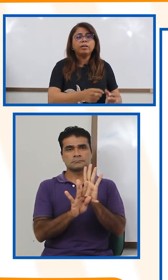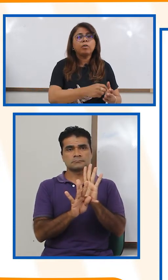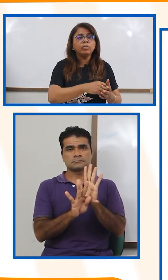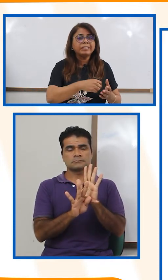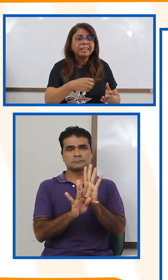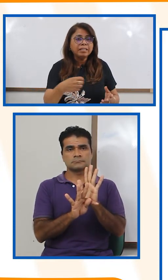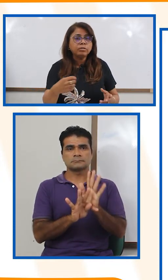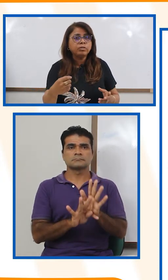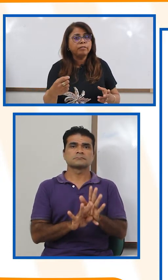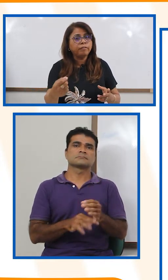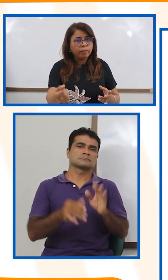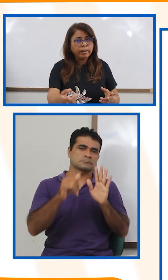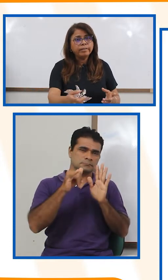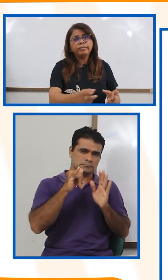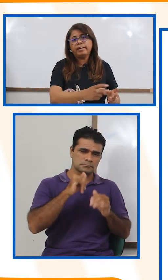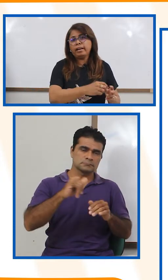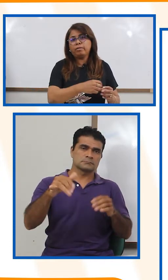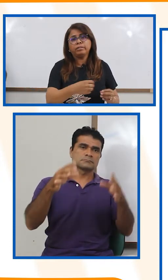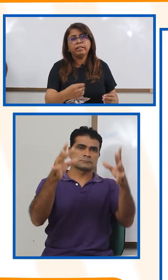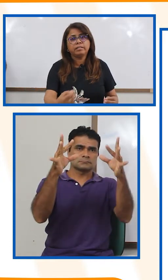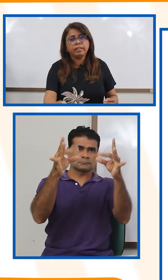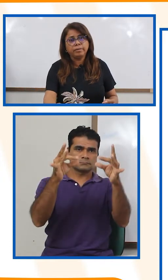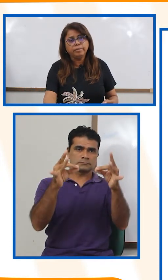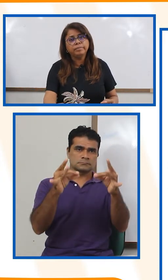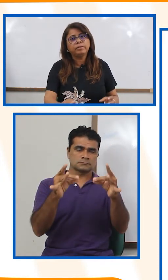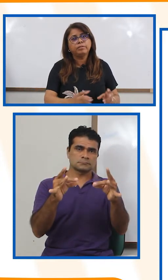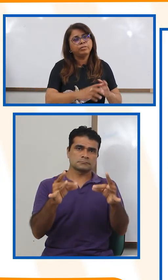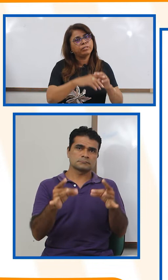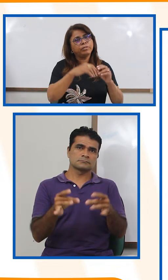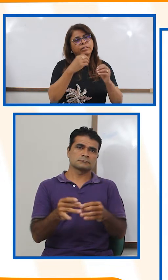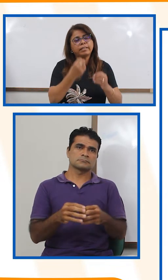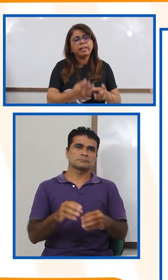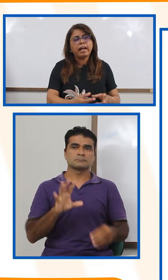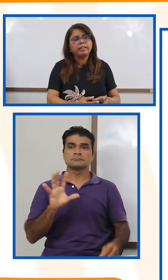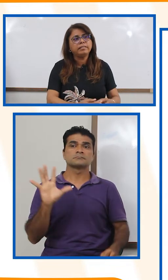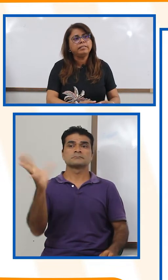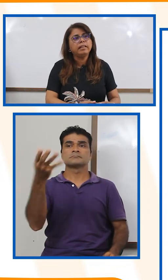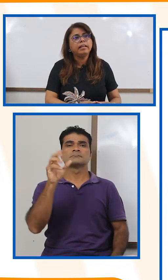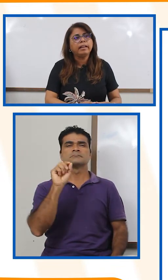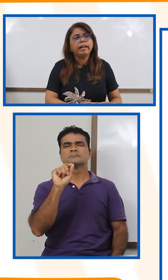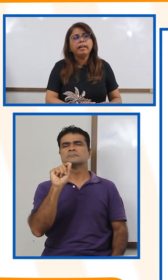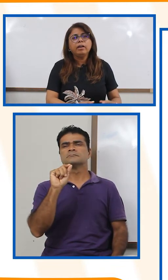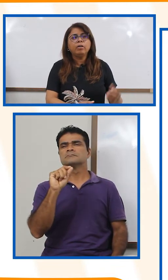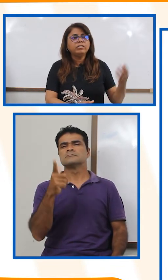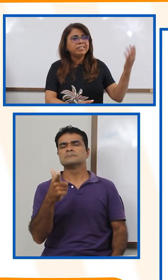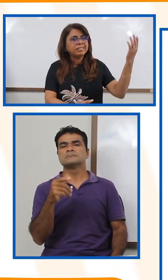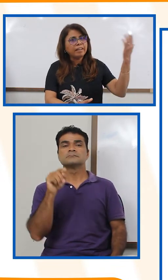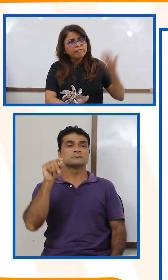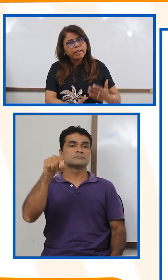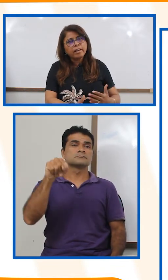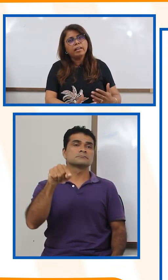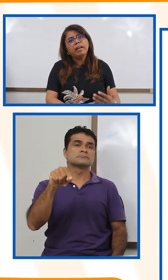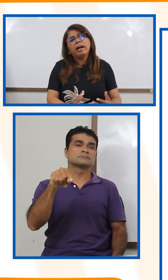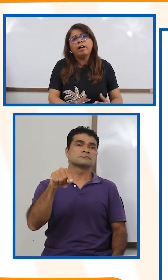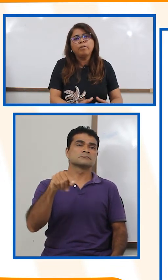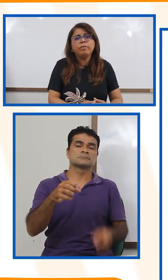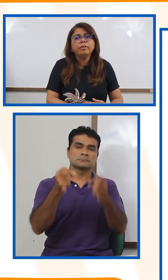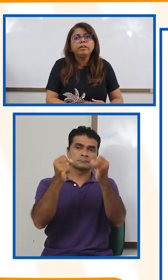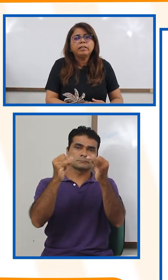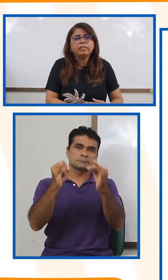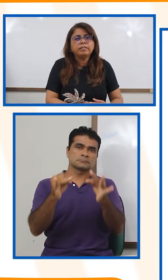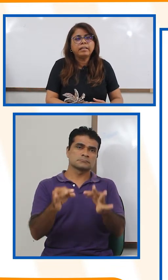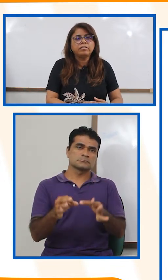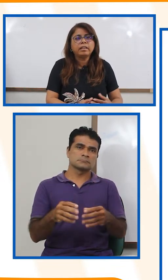né, contando o que foi, o que aconteceu, com os seus detalhes, né, ou descrever